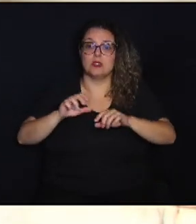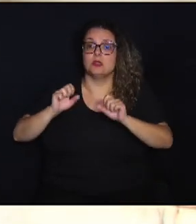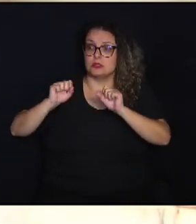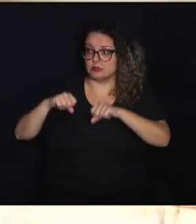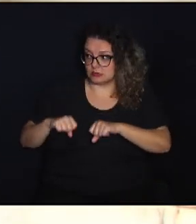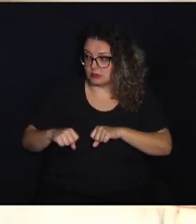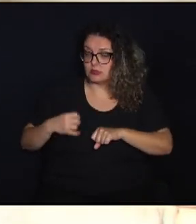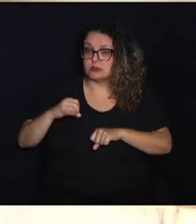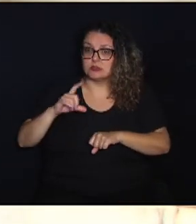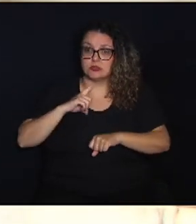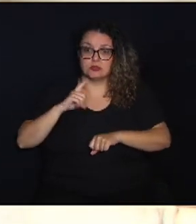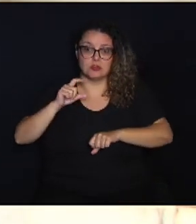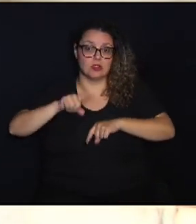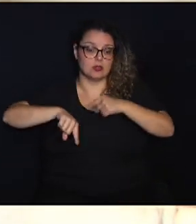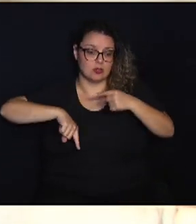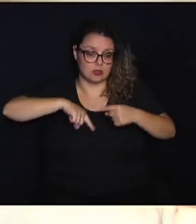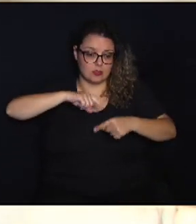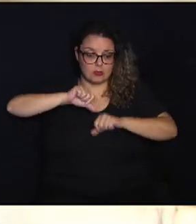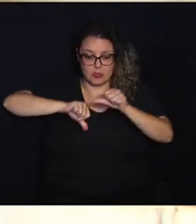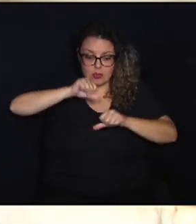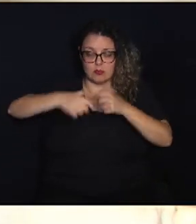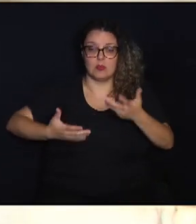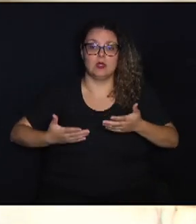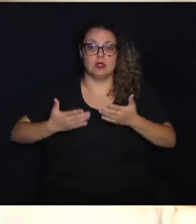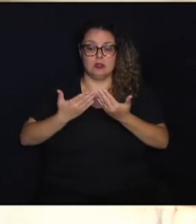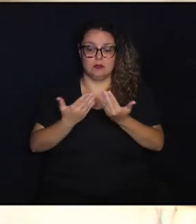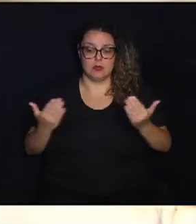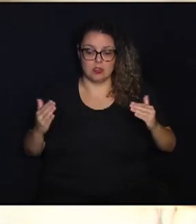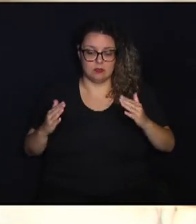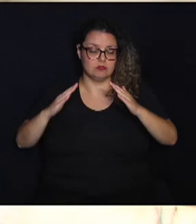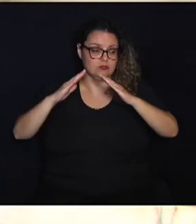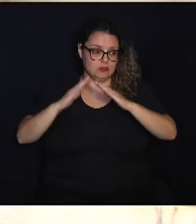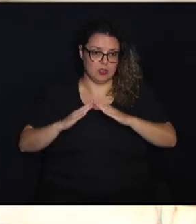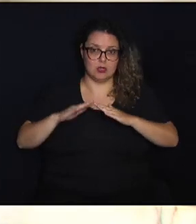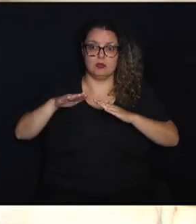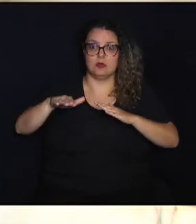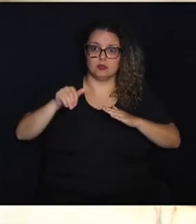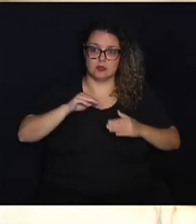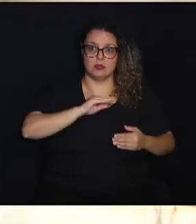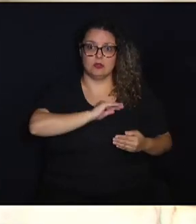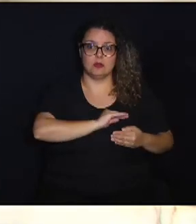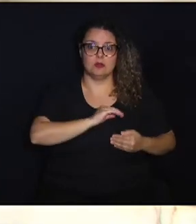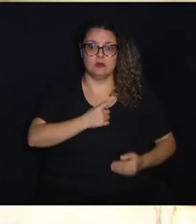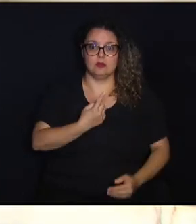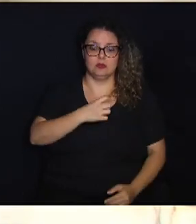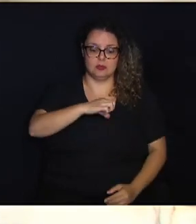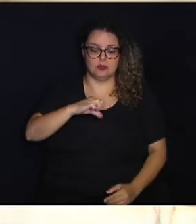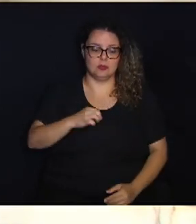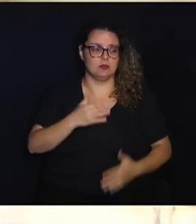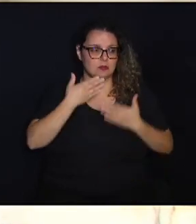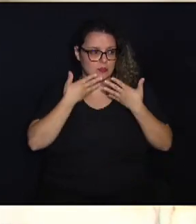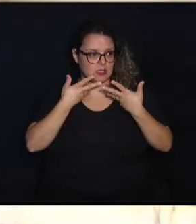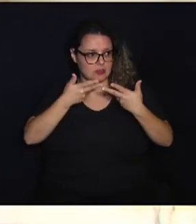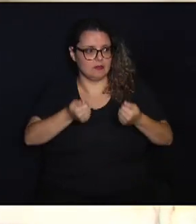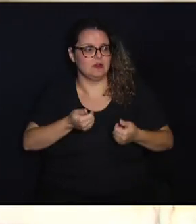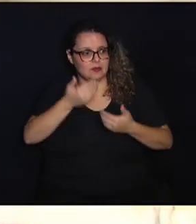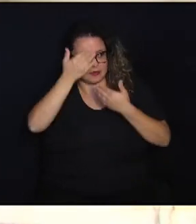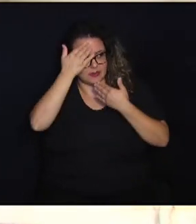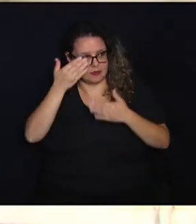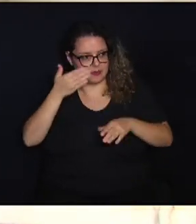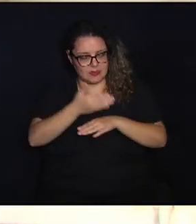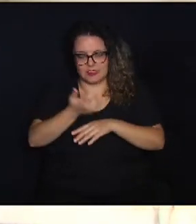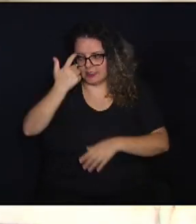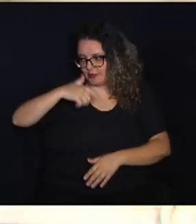se tiver alguma alteração na sua moradia, no seu muro, na sua parede, chame a Defesa Civil pelo 199. Maravilha, muito obrigada pela sua participação. Eu